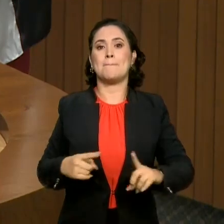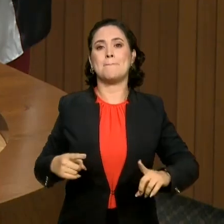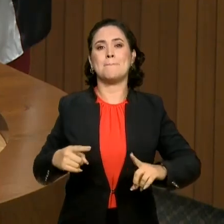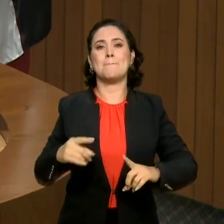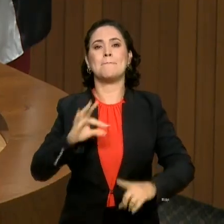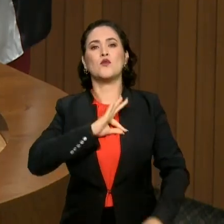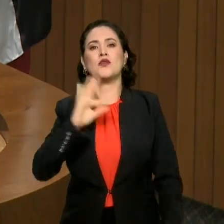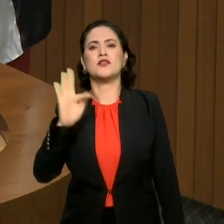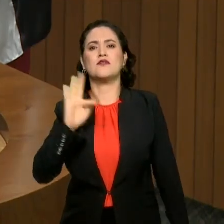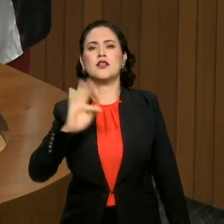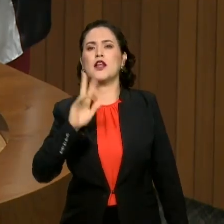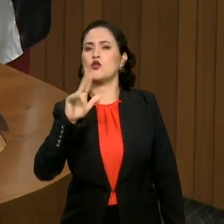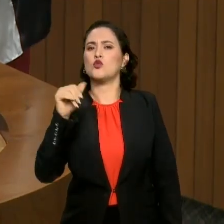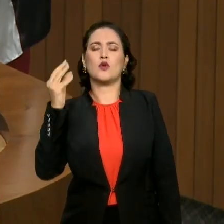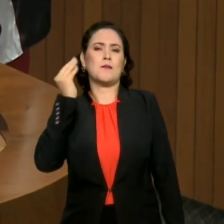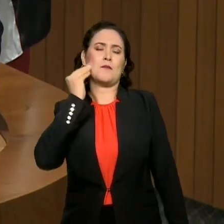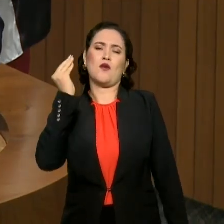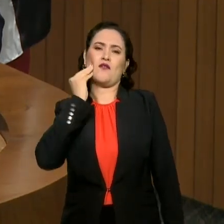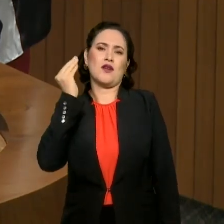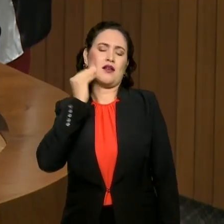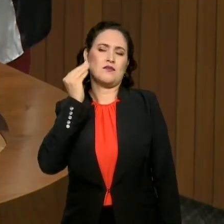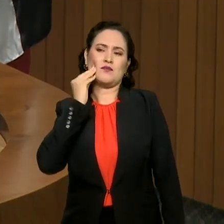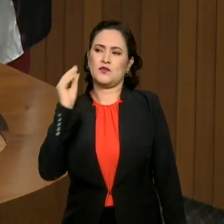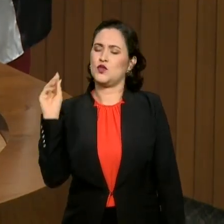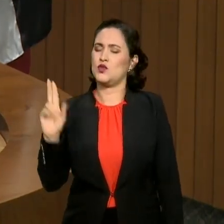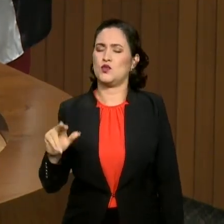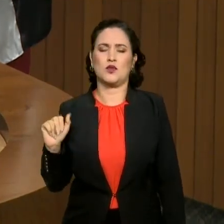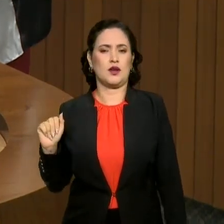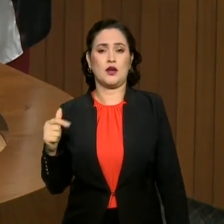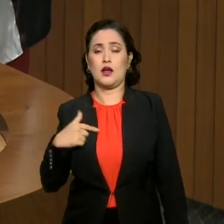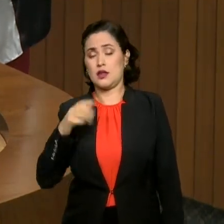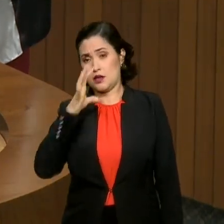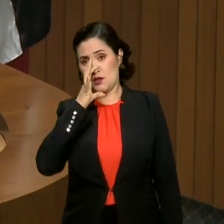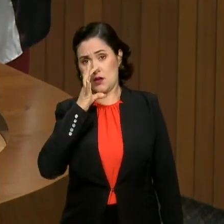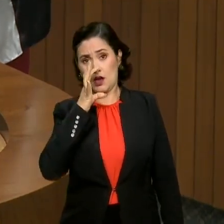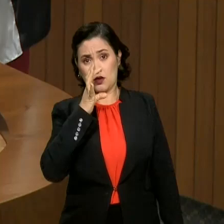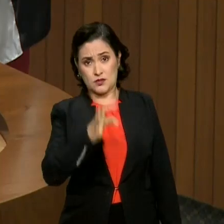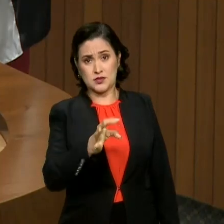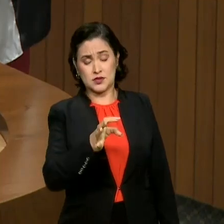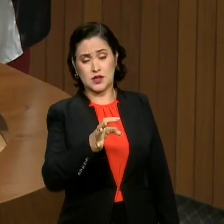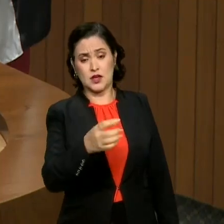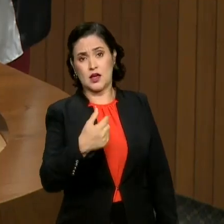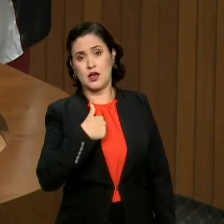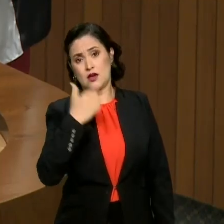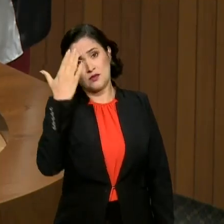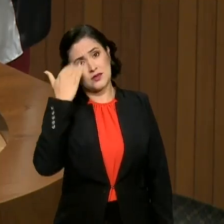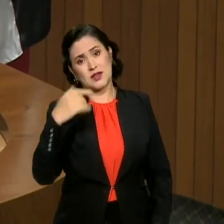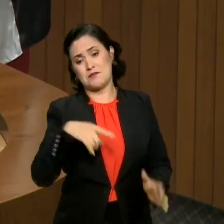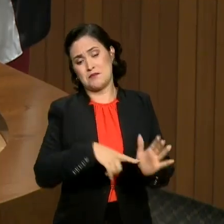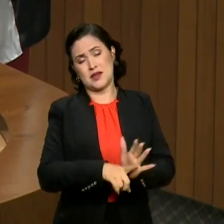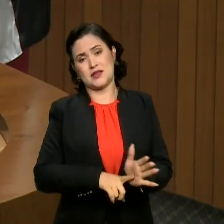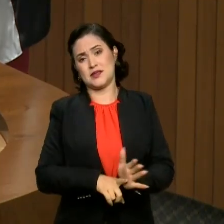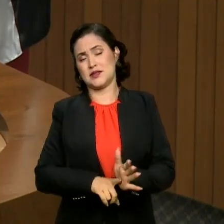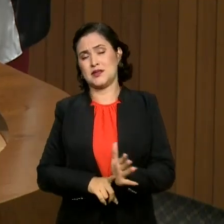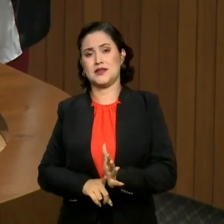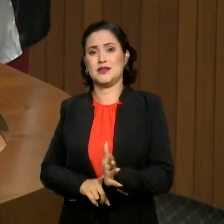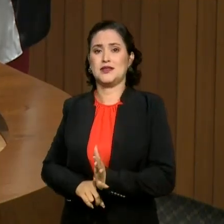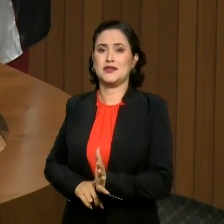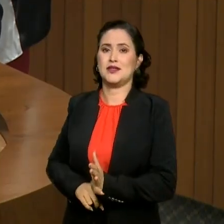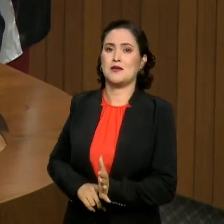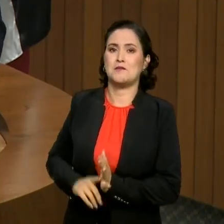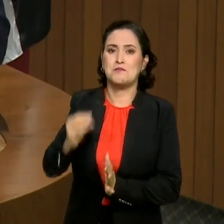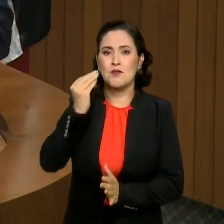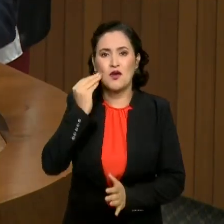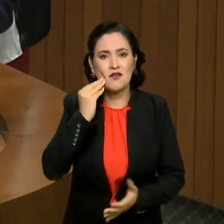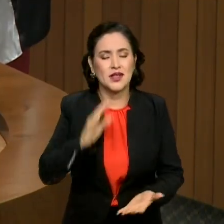àquilo. Então, eu acusei de maneira leviana, porque não chegou ao final, e eu fui leviano. E, graças a